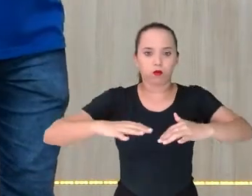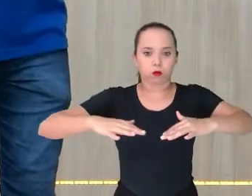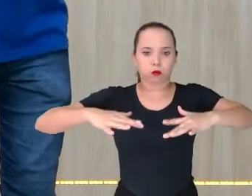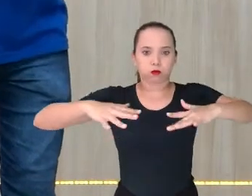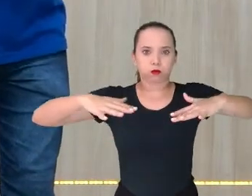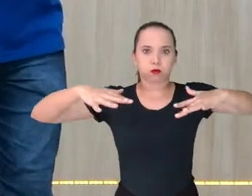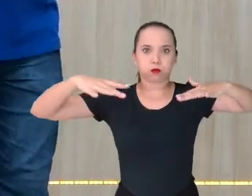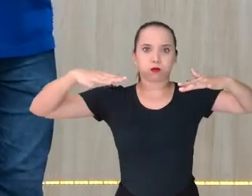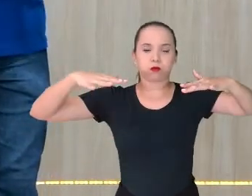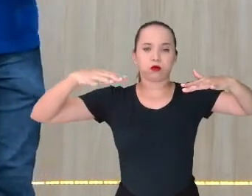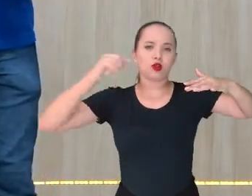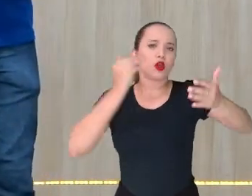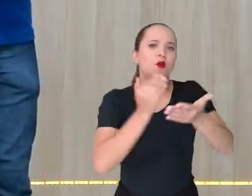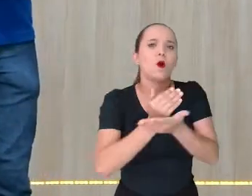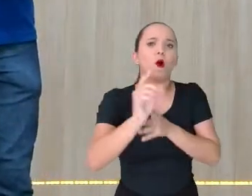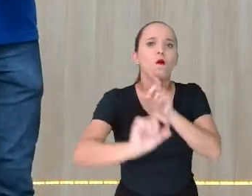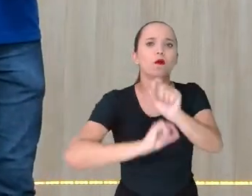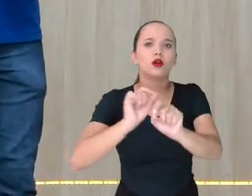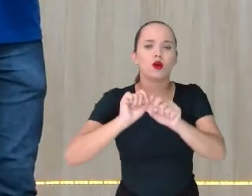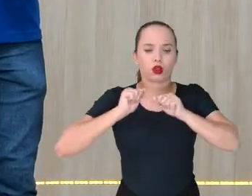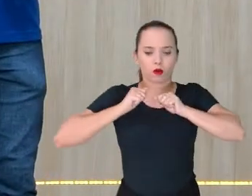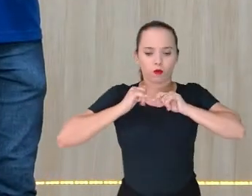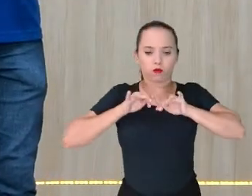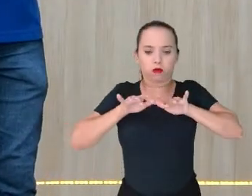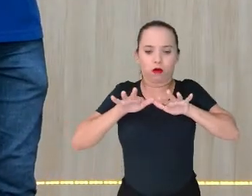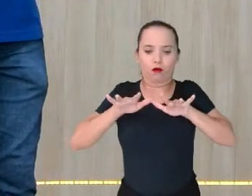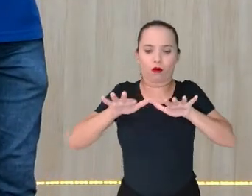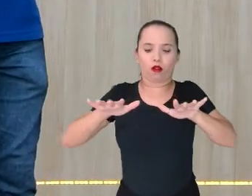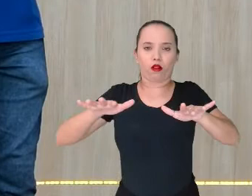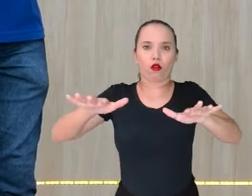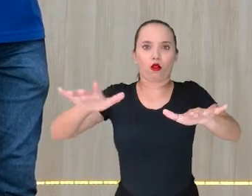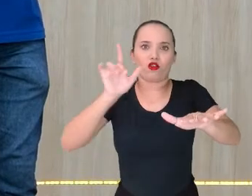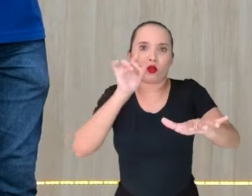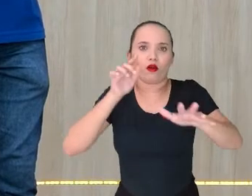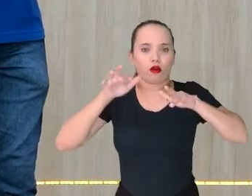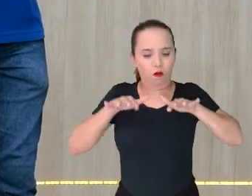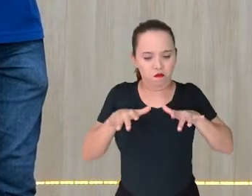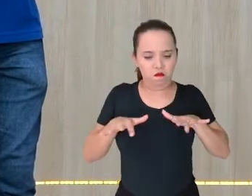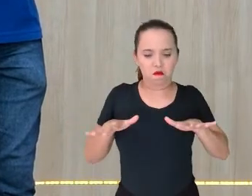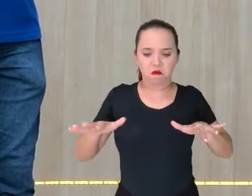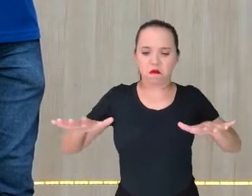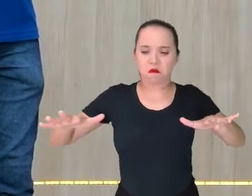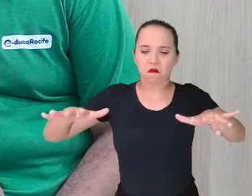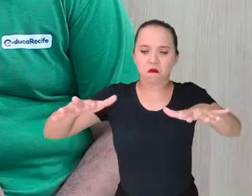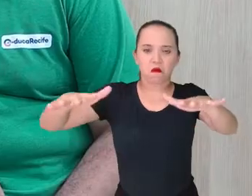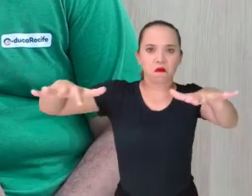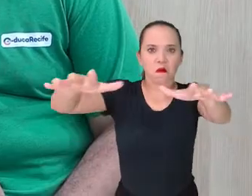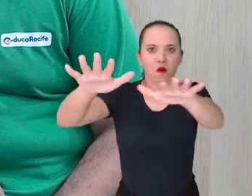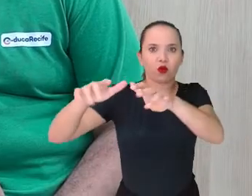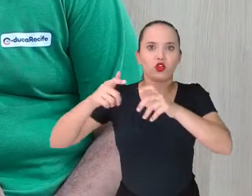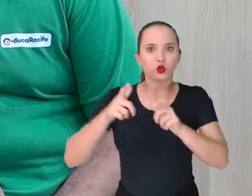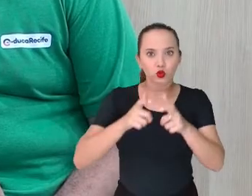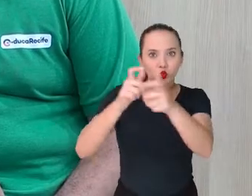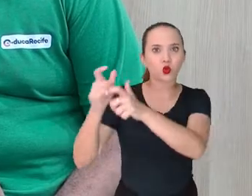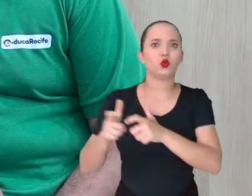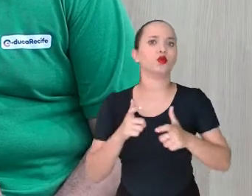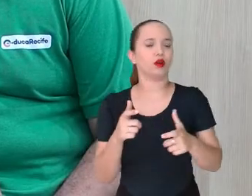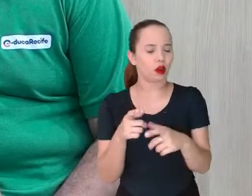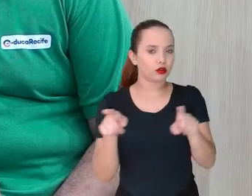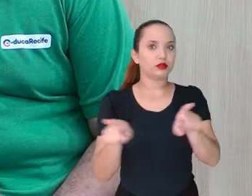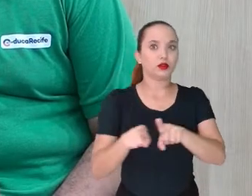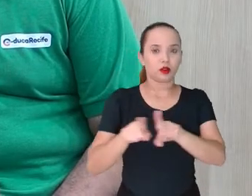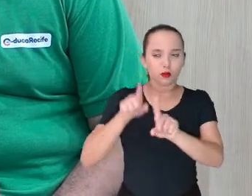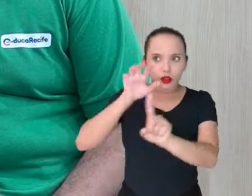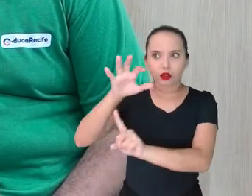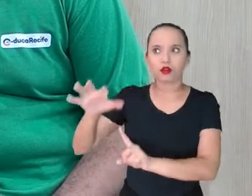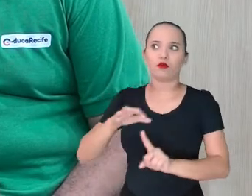Uma invasão do território, né, pela água. Justamente. E muito também impacta na vida marinha ali, né?